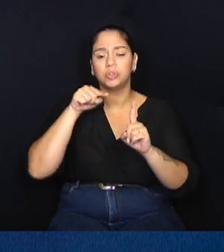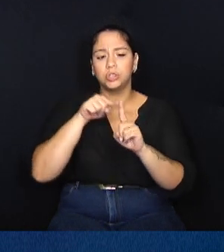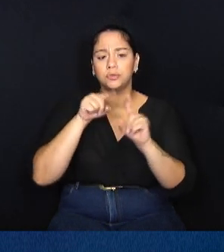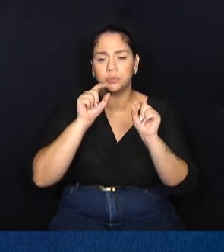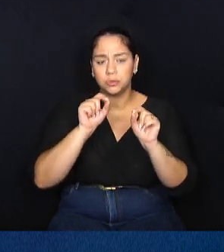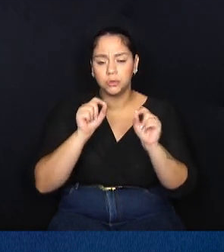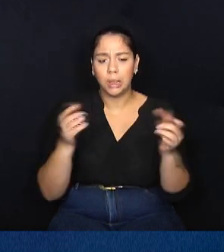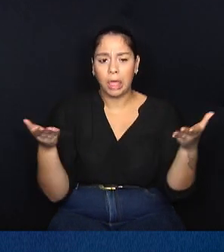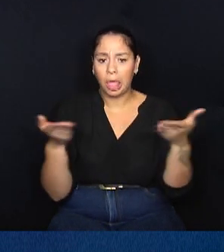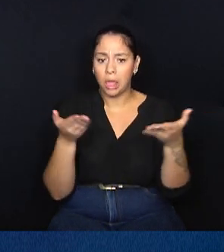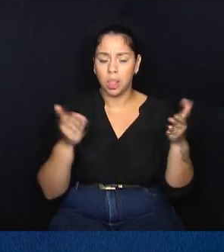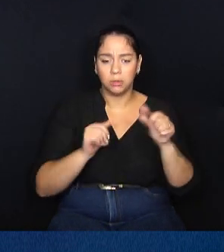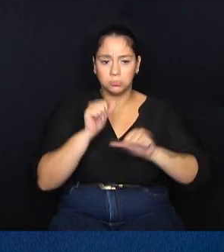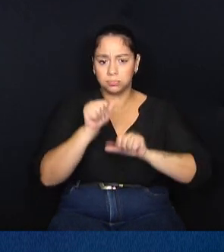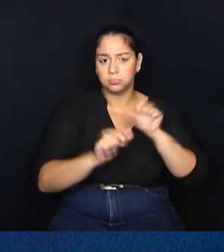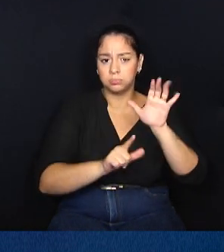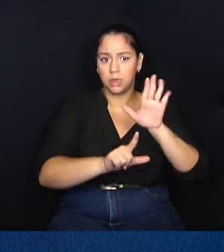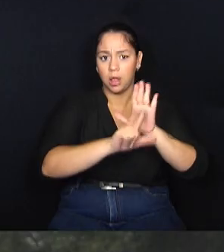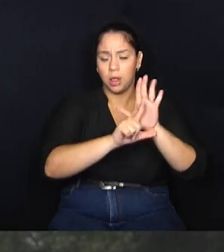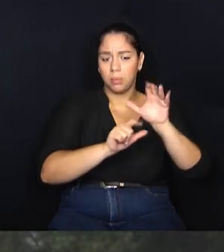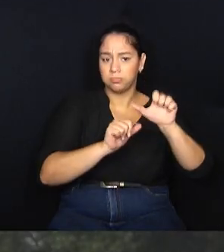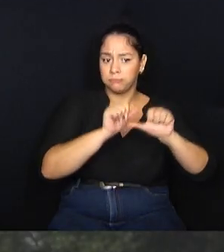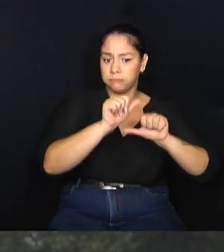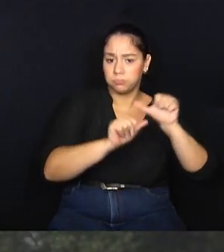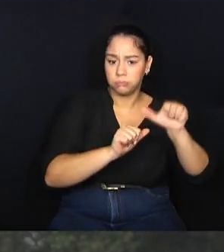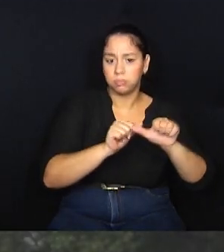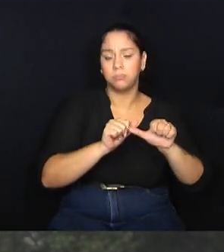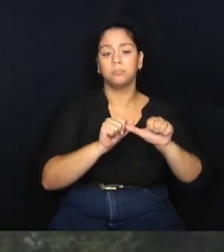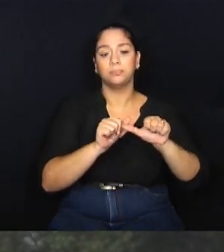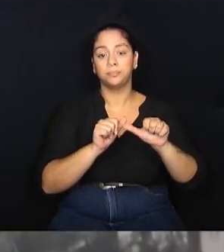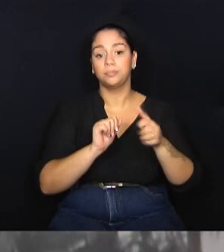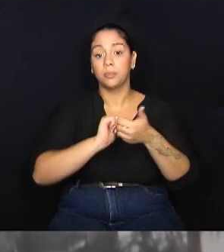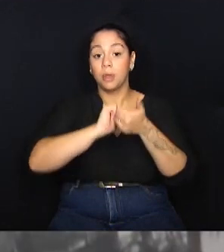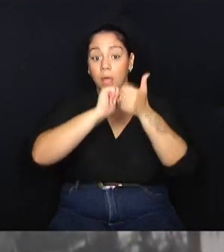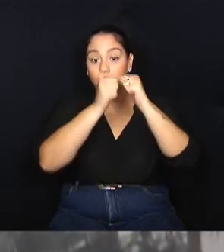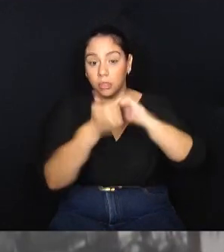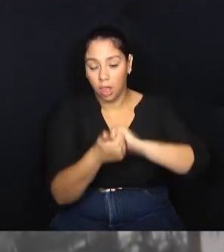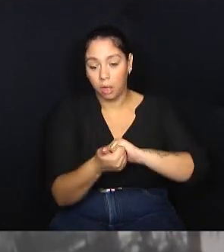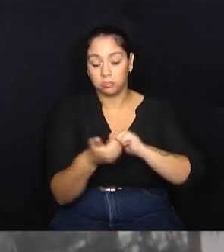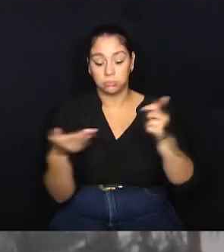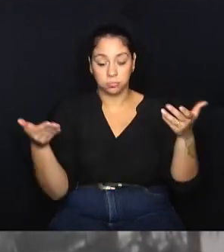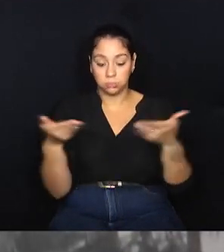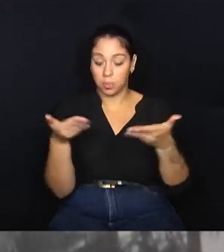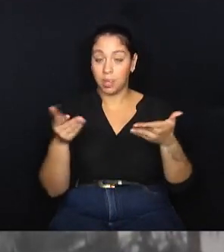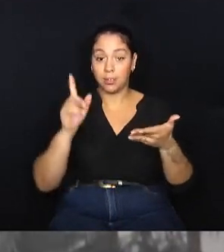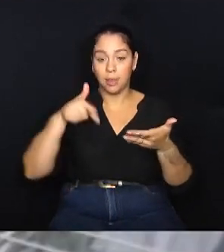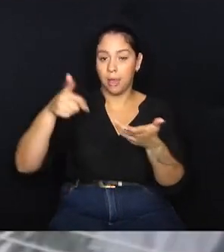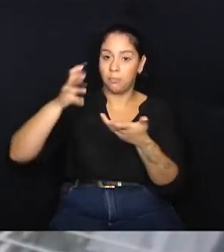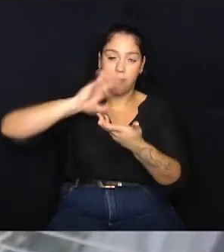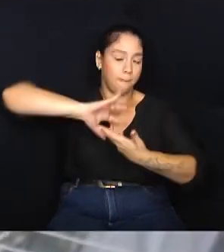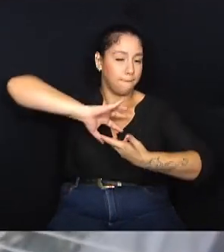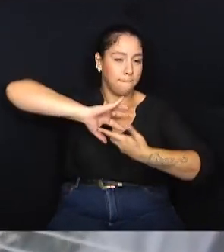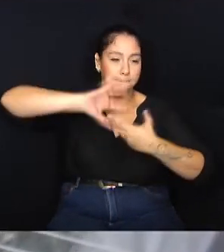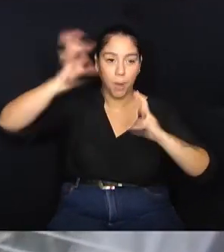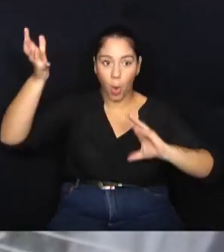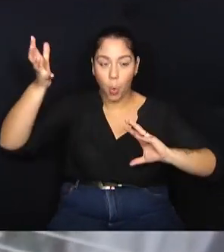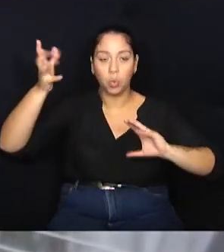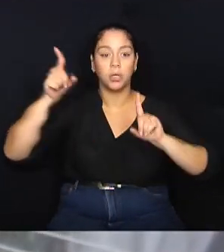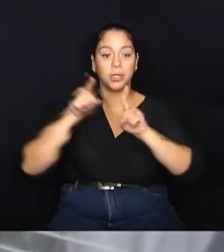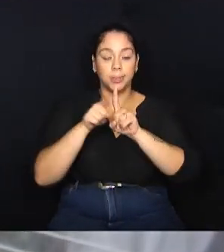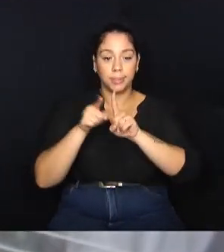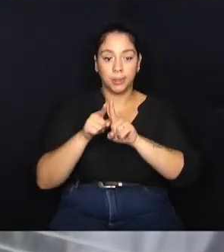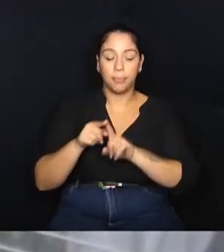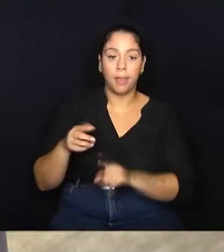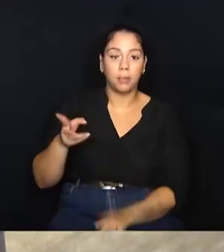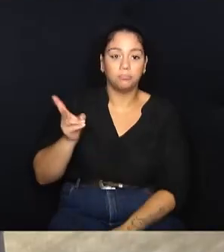atualizar a legislação que criou o PROAMB, adequando à realidade atual de mudanças climáticas e maior frequência de